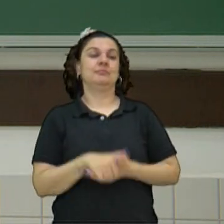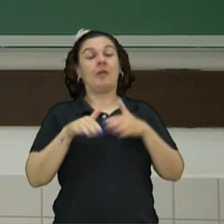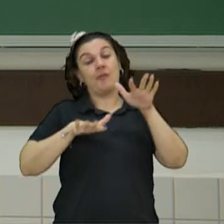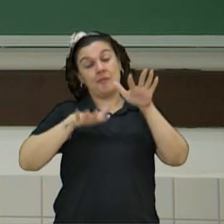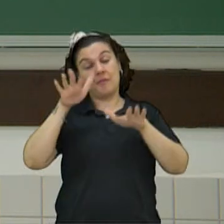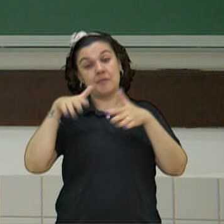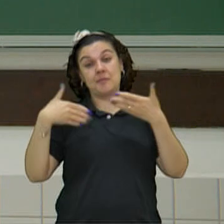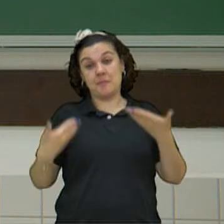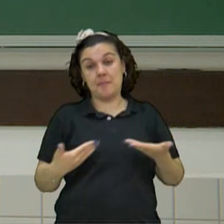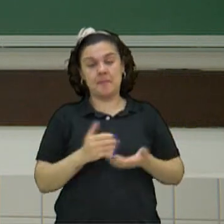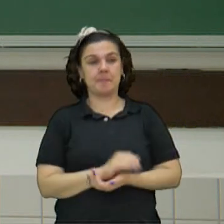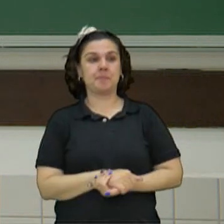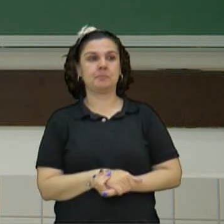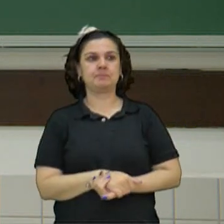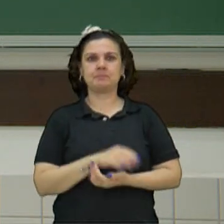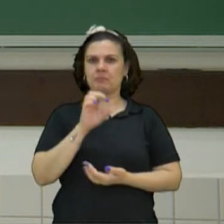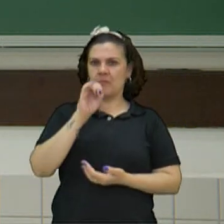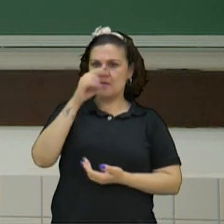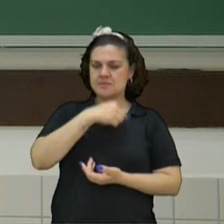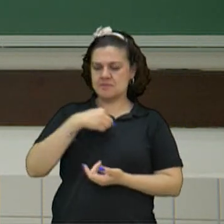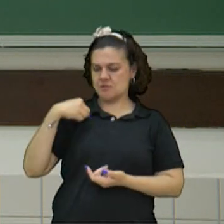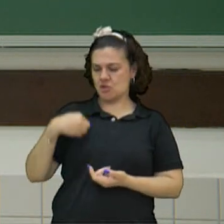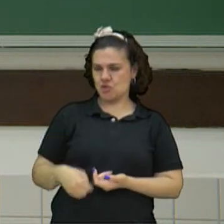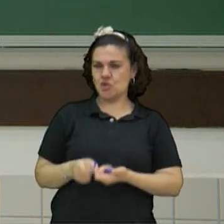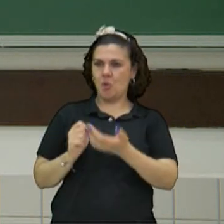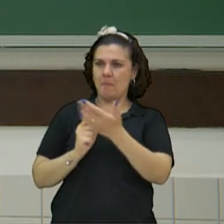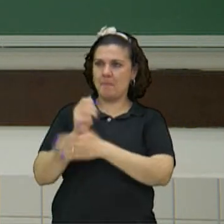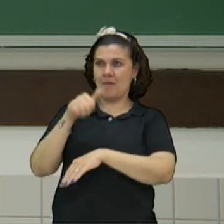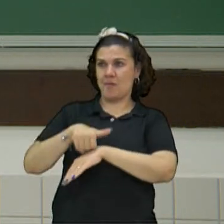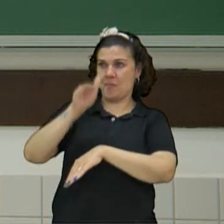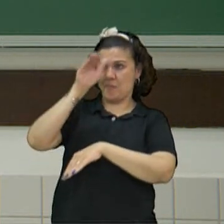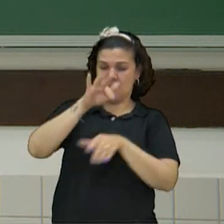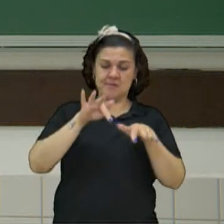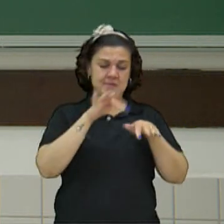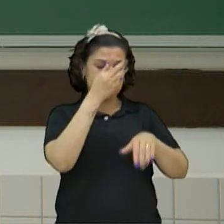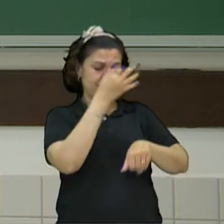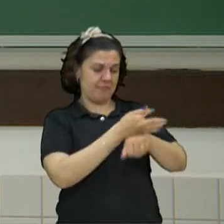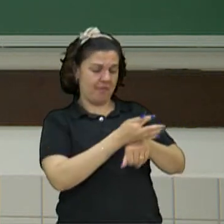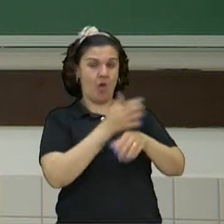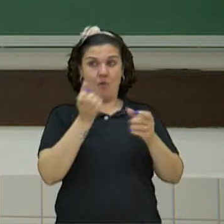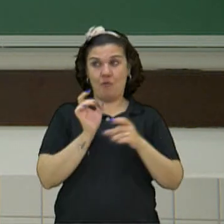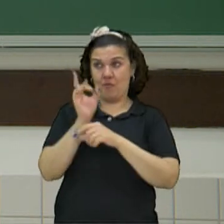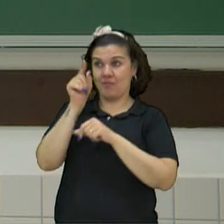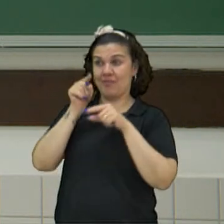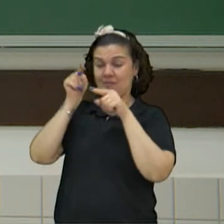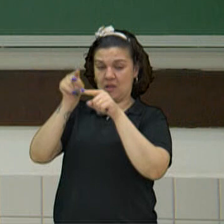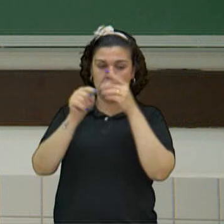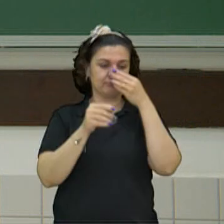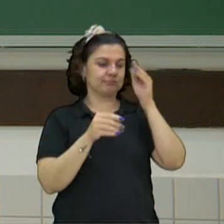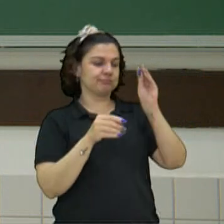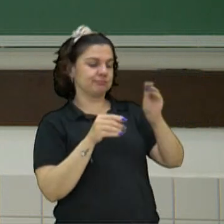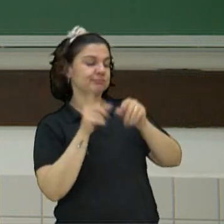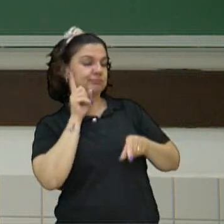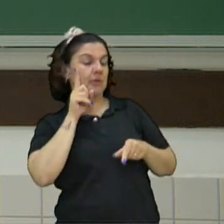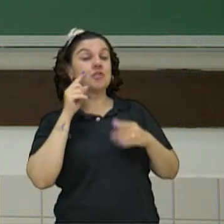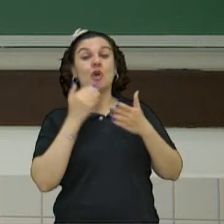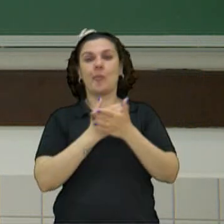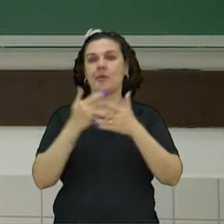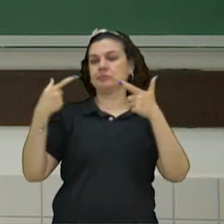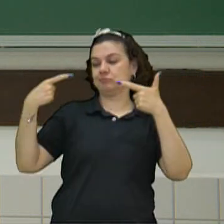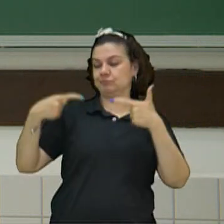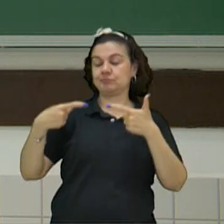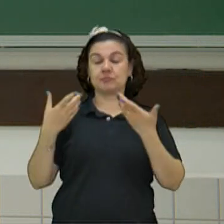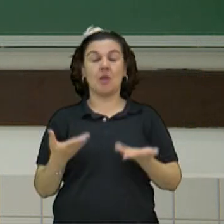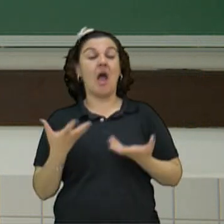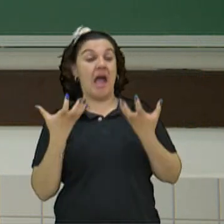depender aí do ponto de vista. Se a China fala, eu pago mais pelo ferro, venda para mim, e não para os Estados Unidos, já gera aí um conflito. Eu